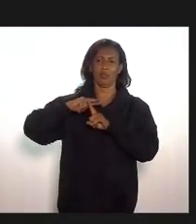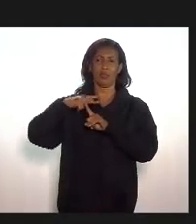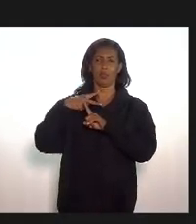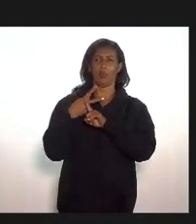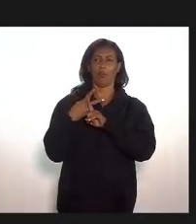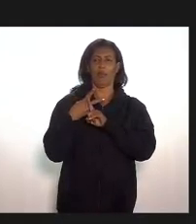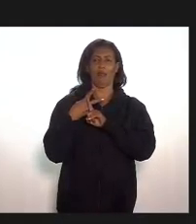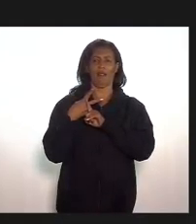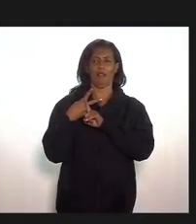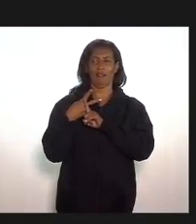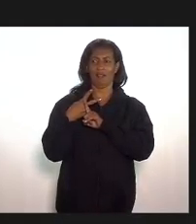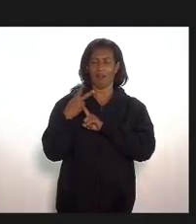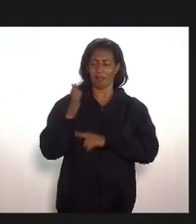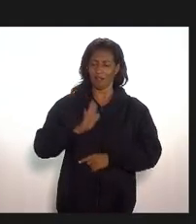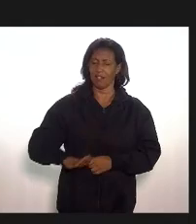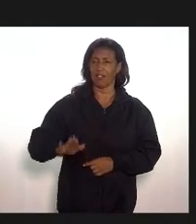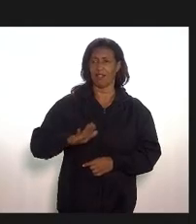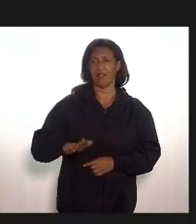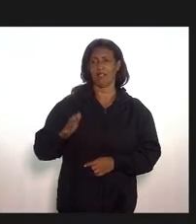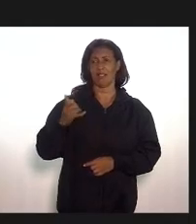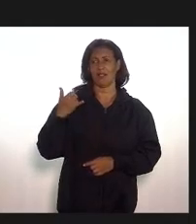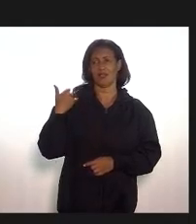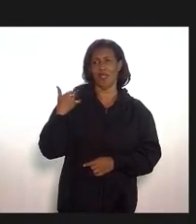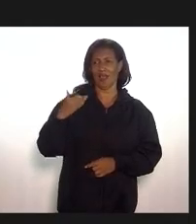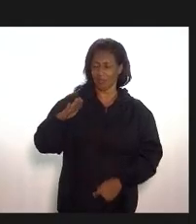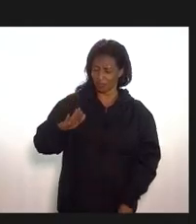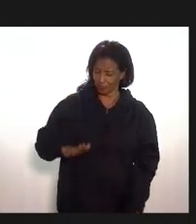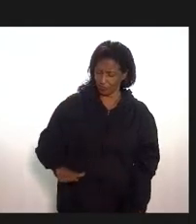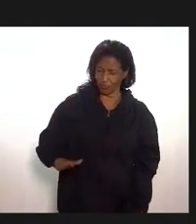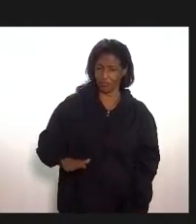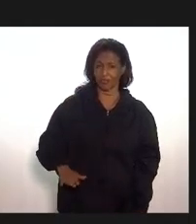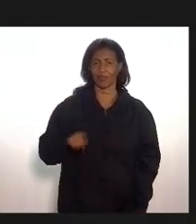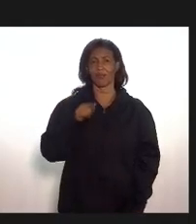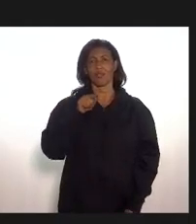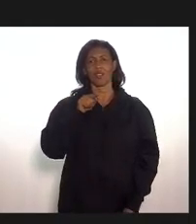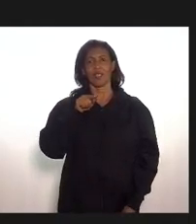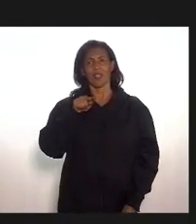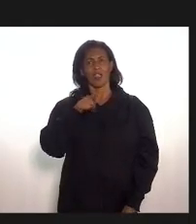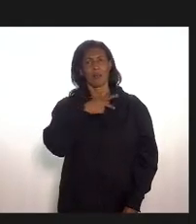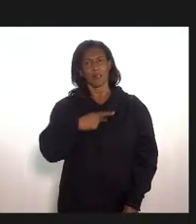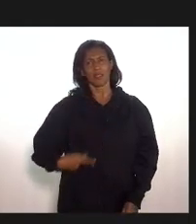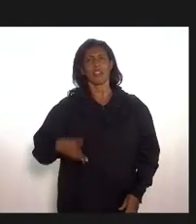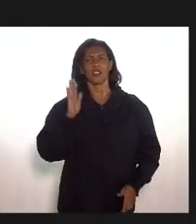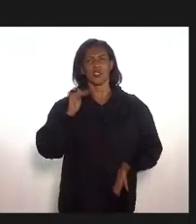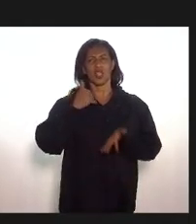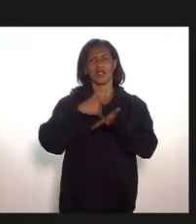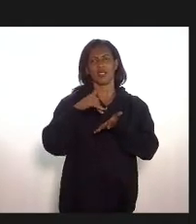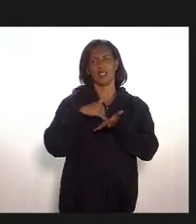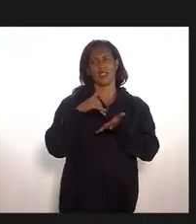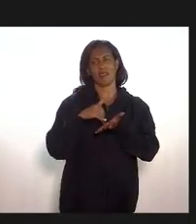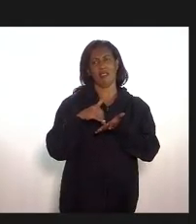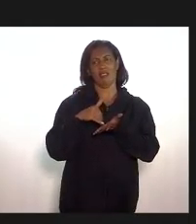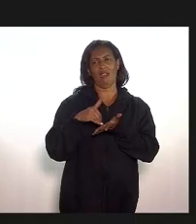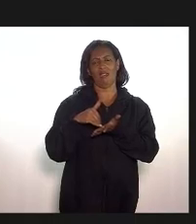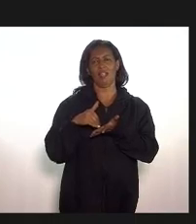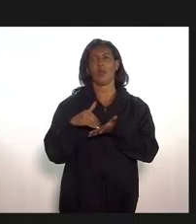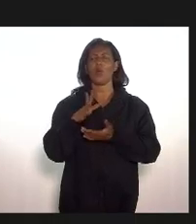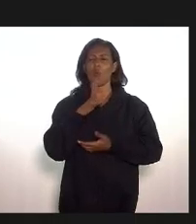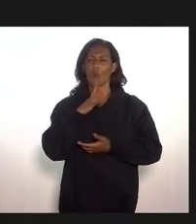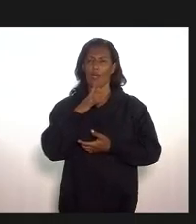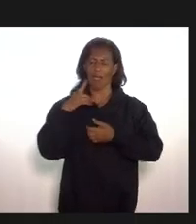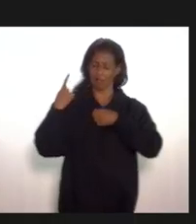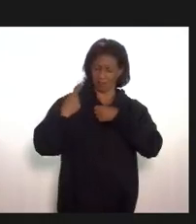de pouquíssima idade. Vossa Excelência foi uma grande secretária de assistência social nesse município, sabe dessa realidade.